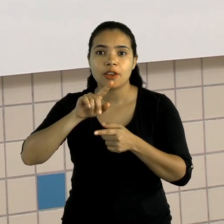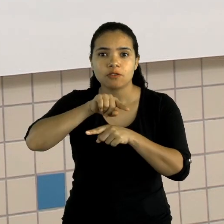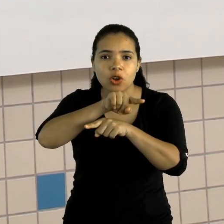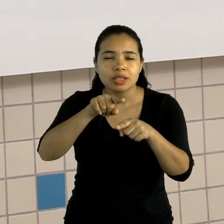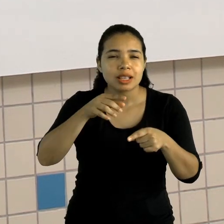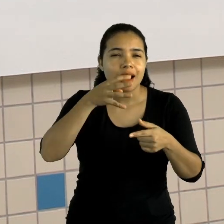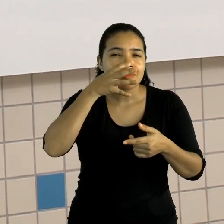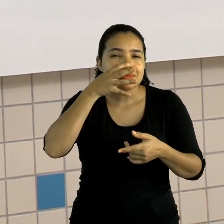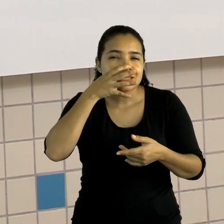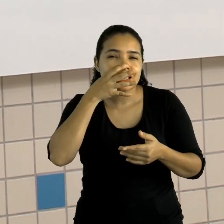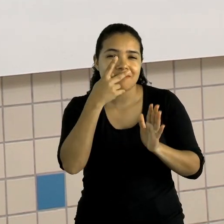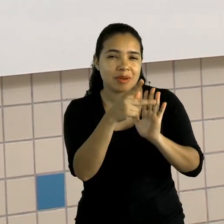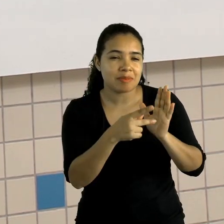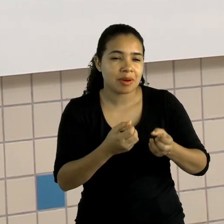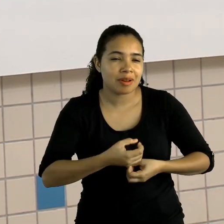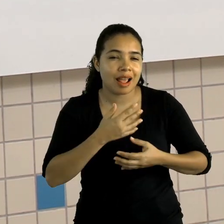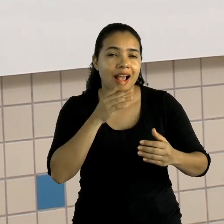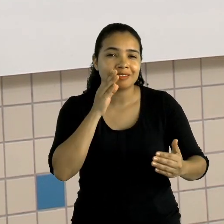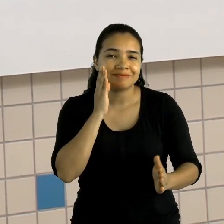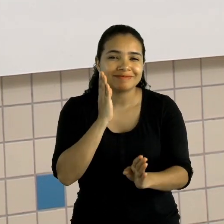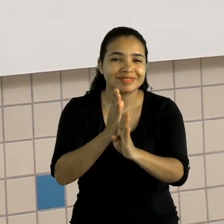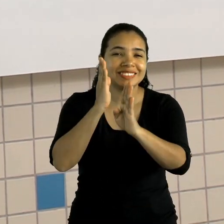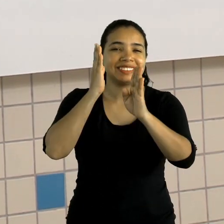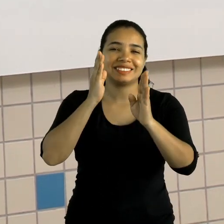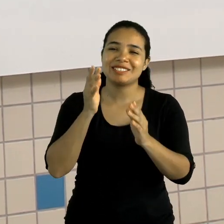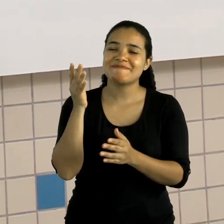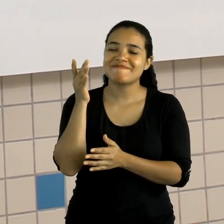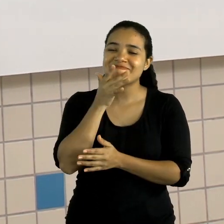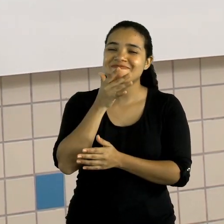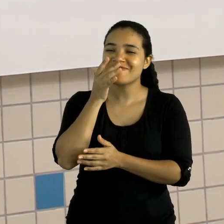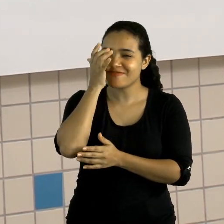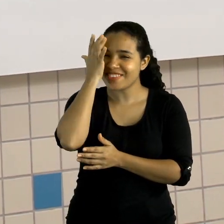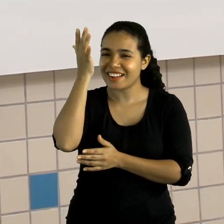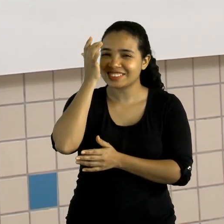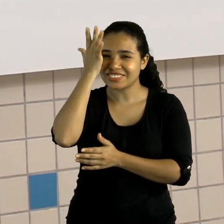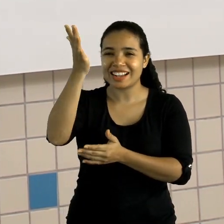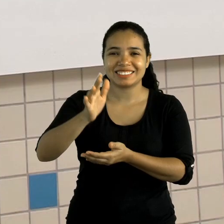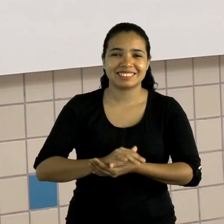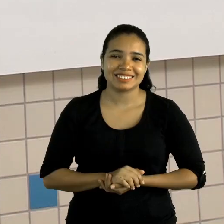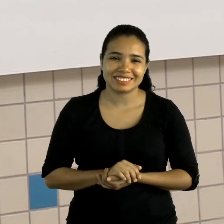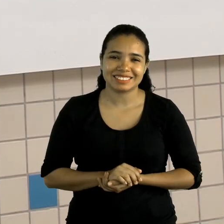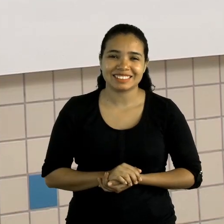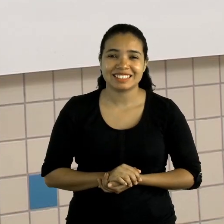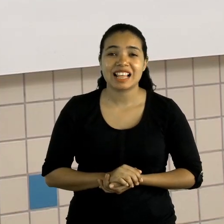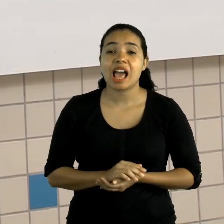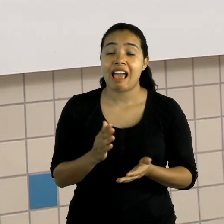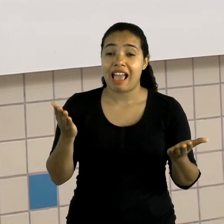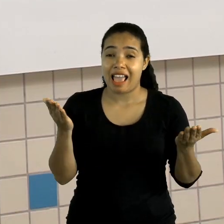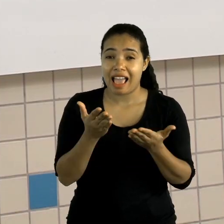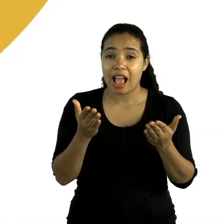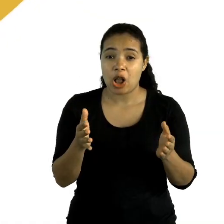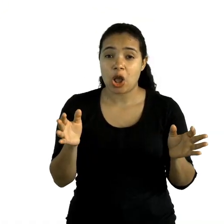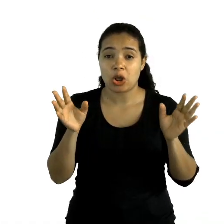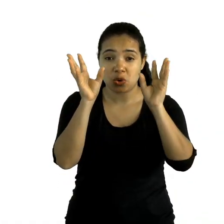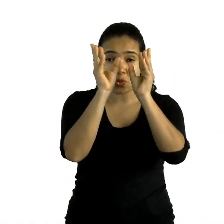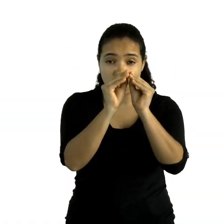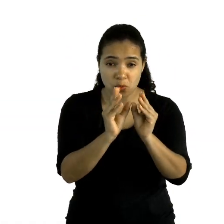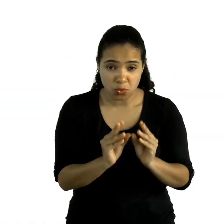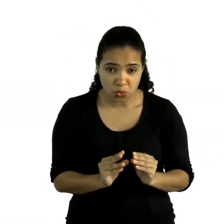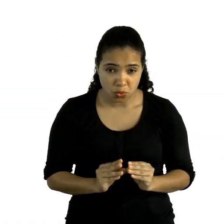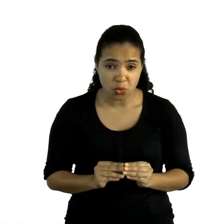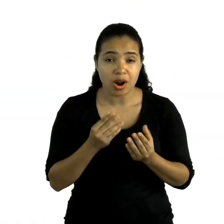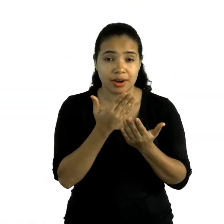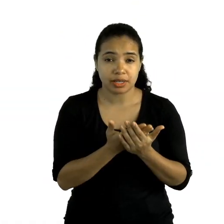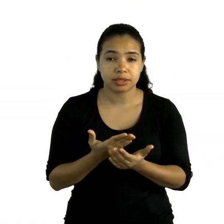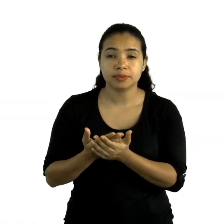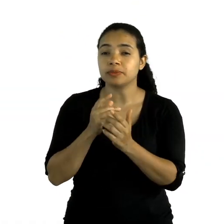aí, vocês vão identificar. Ficou molezinha, não é? Vamos então fazer uma conclusão dos nossos estudos de hoje, sobre